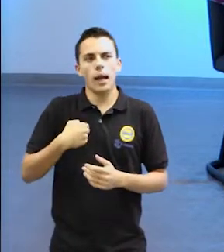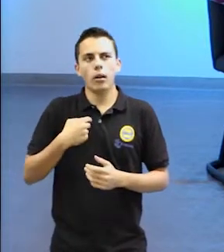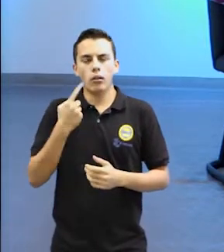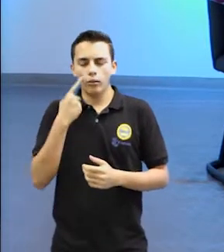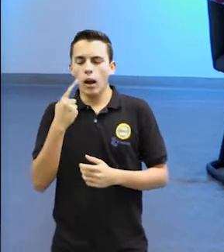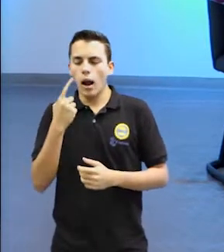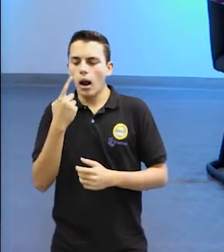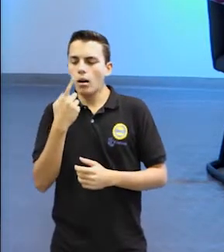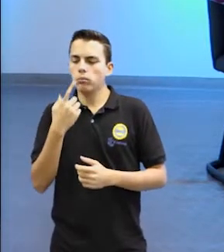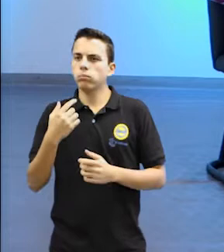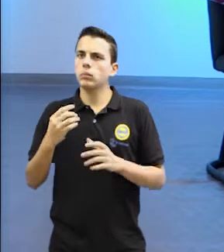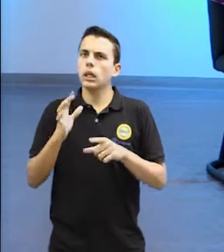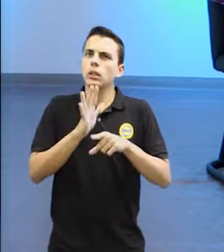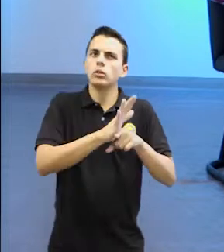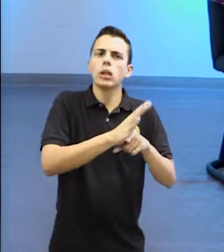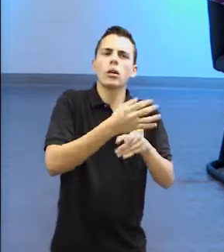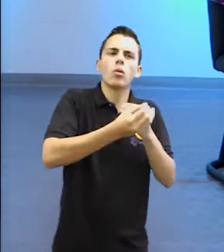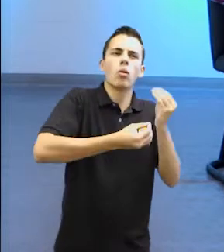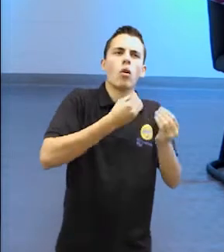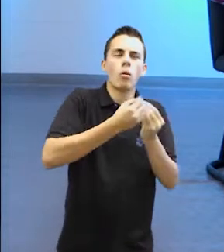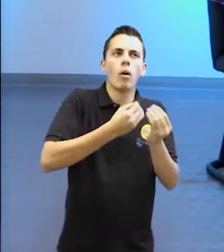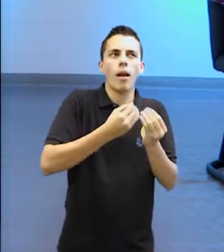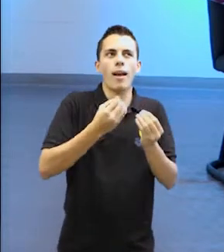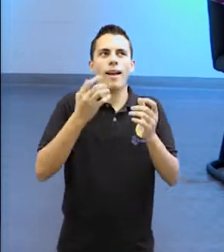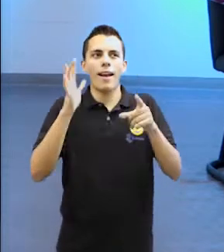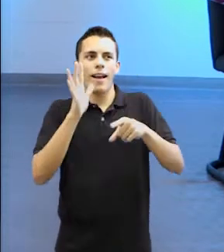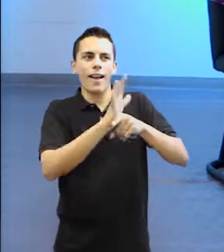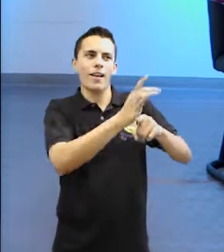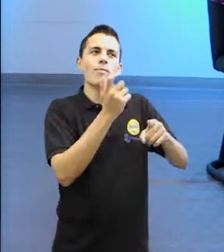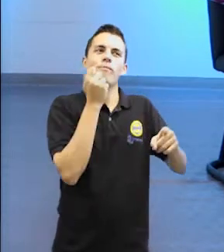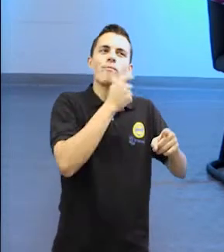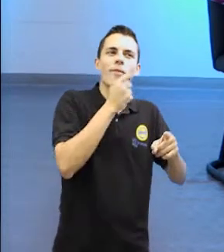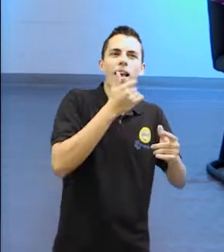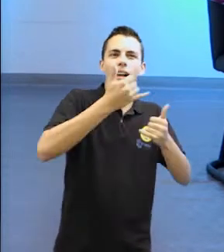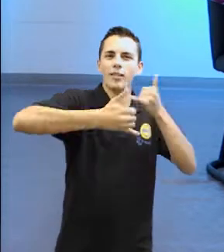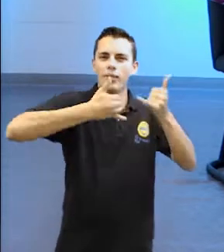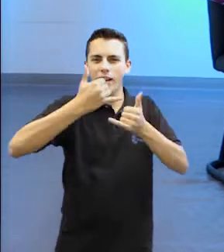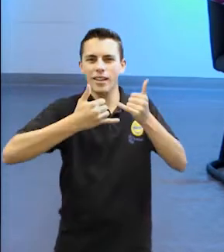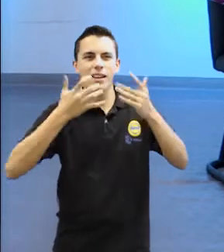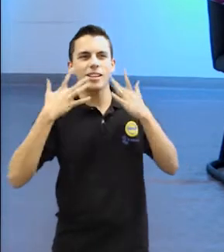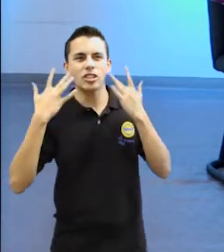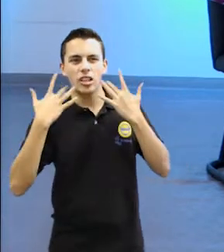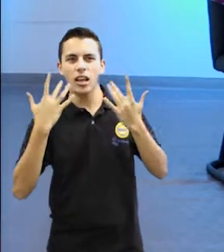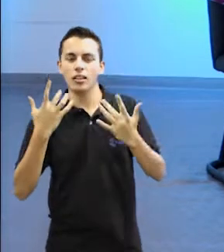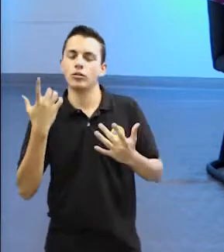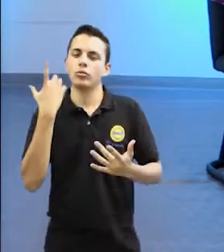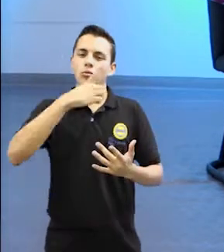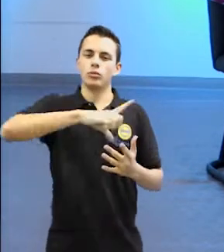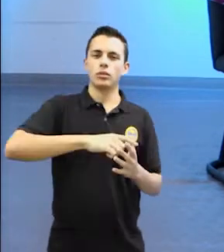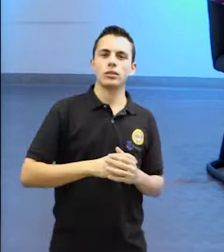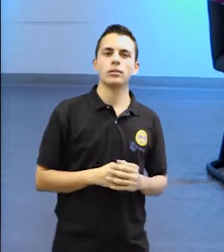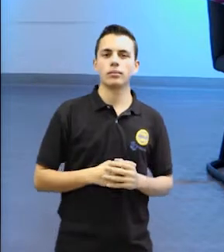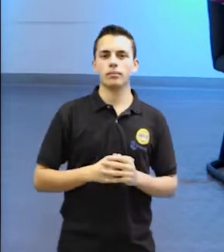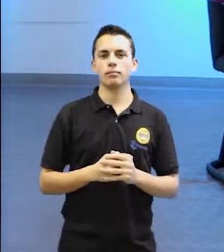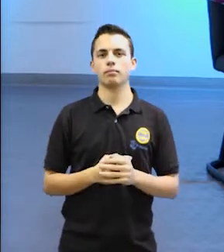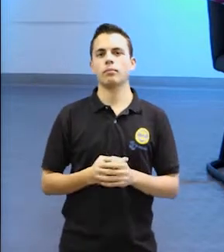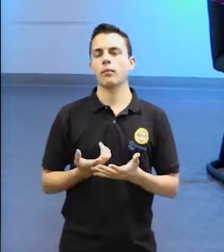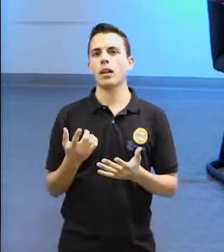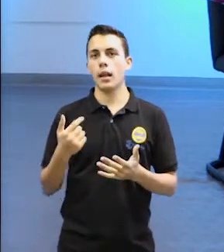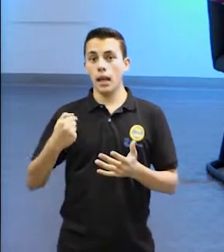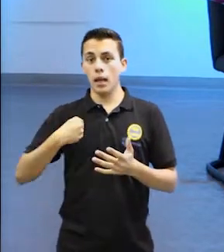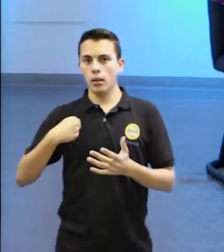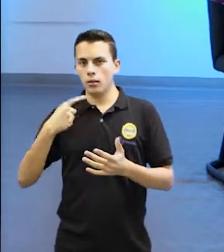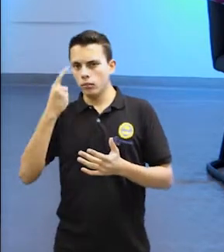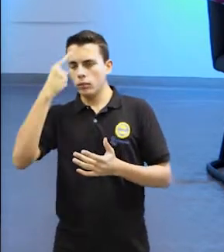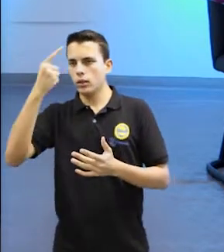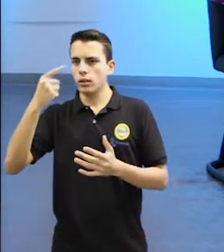da maneira mais fácil de atingir o público, com personagens do dia a dia. Diversos personagens,